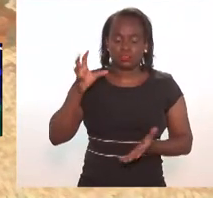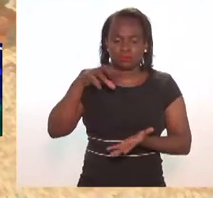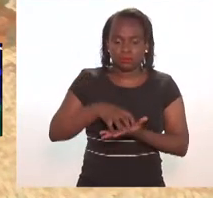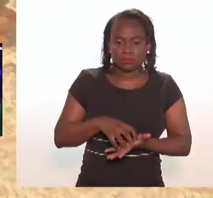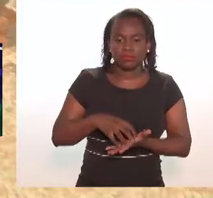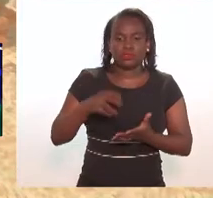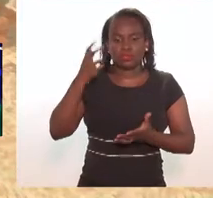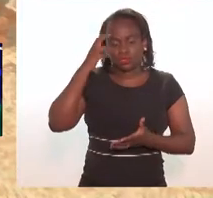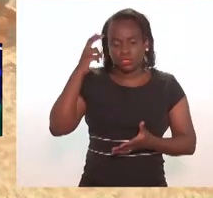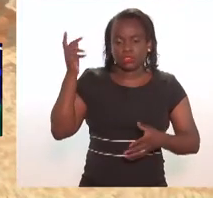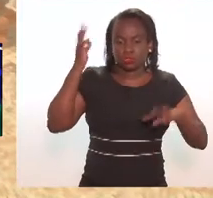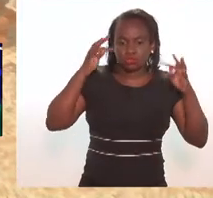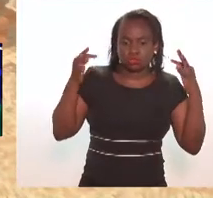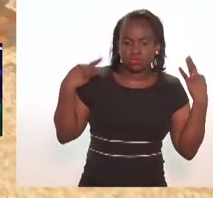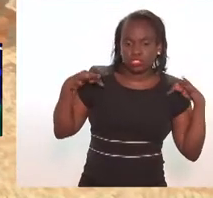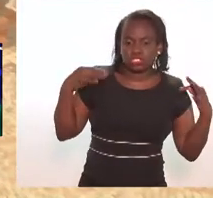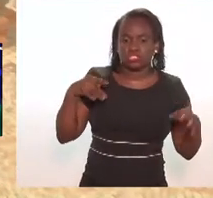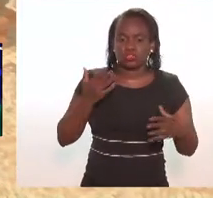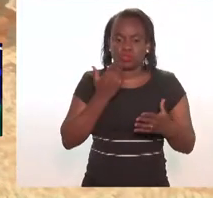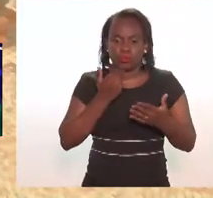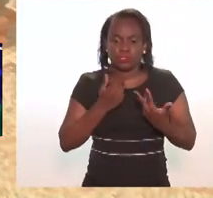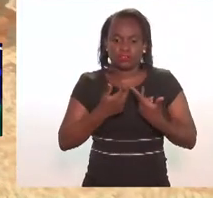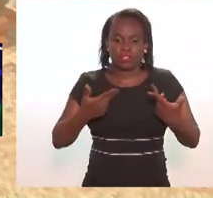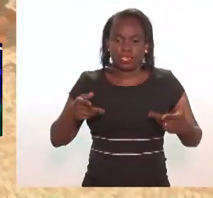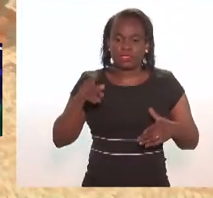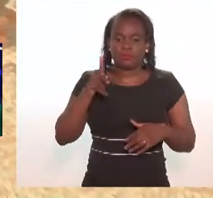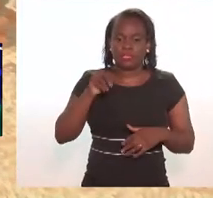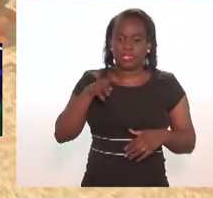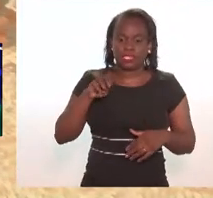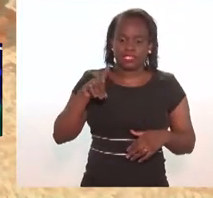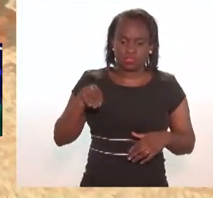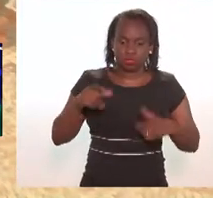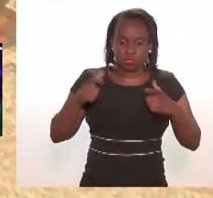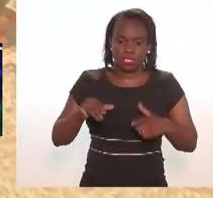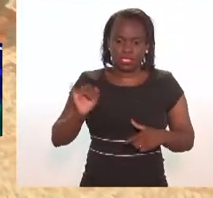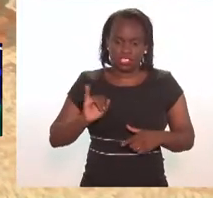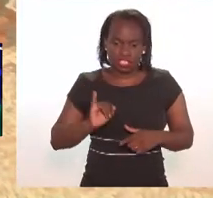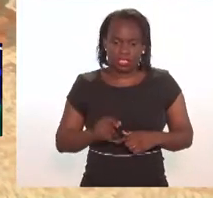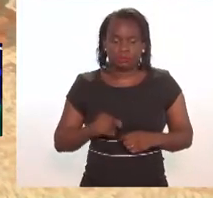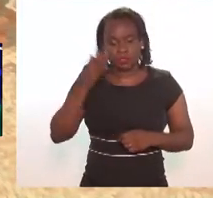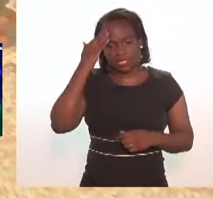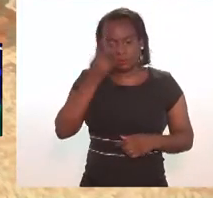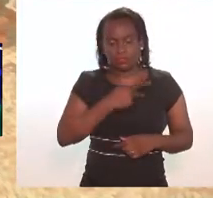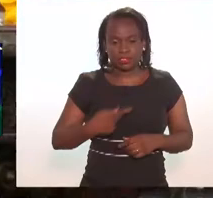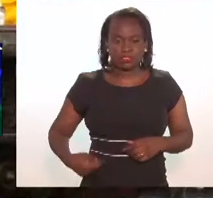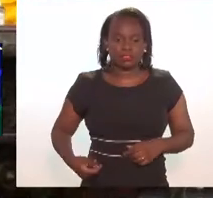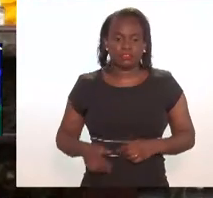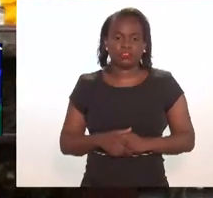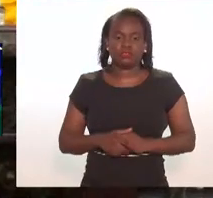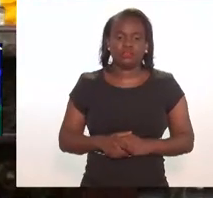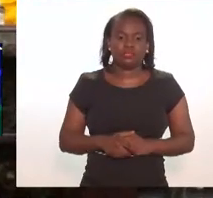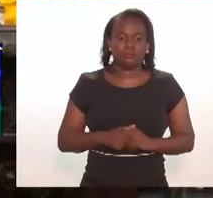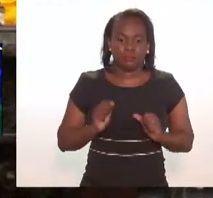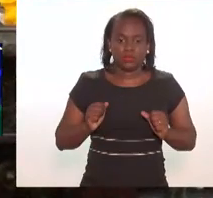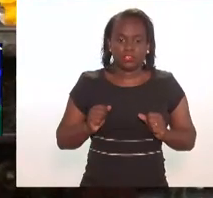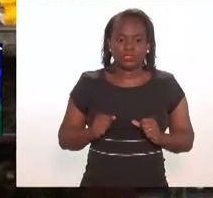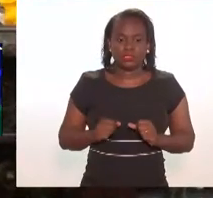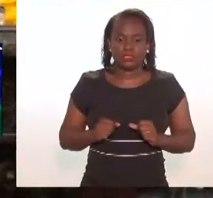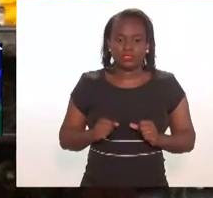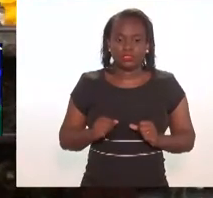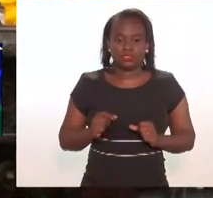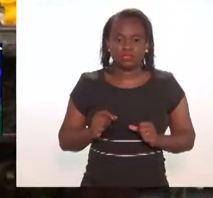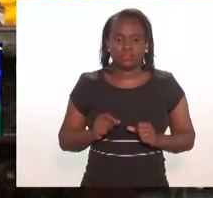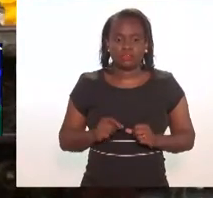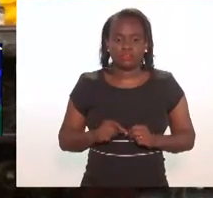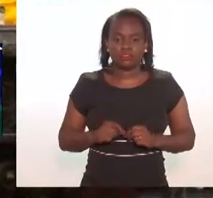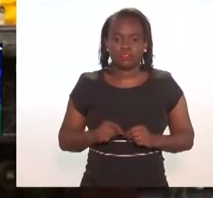Histórico, Turístico e Gastronômico de Penedo, no município de Itatiaia. Muito obrigado, presidente. Precisa dar a parte, deputado.